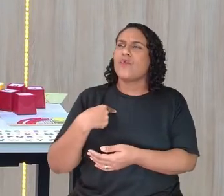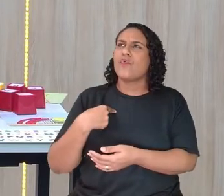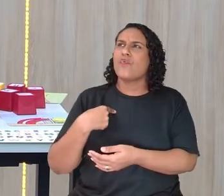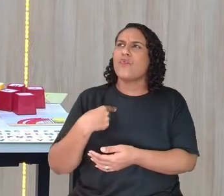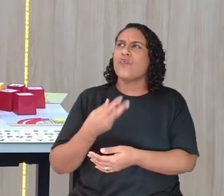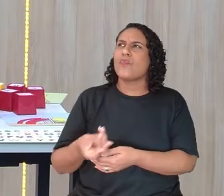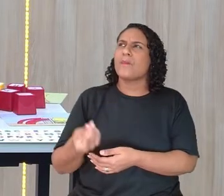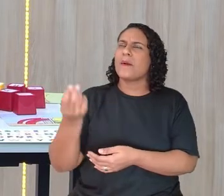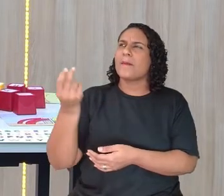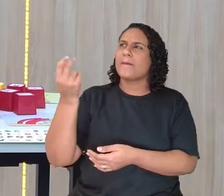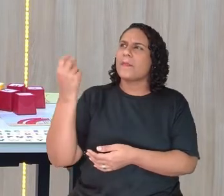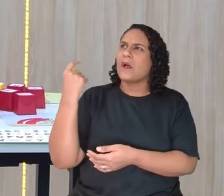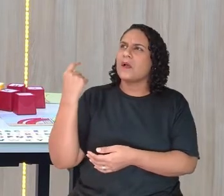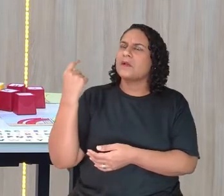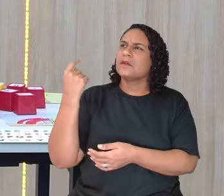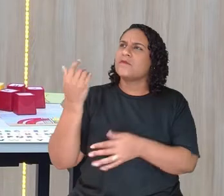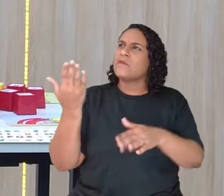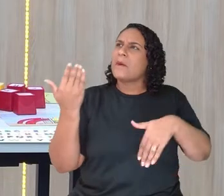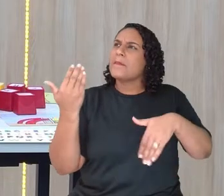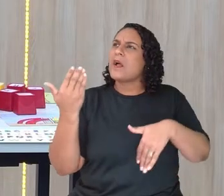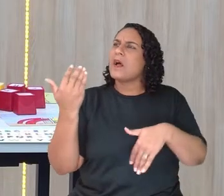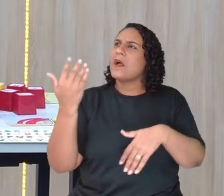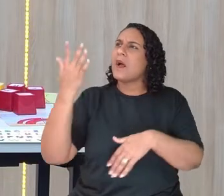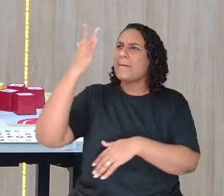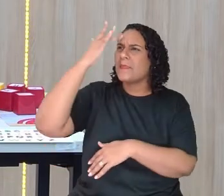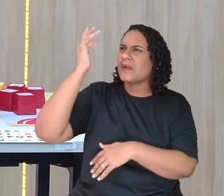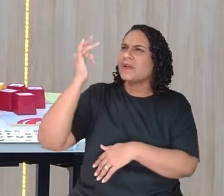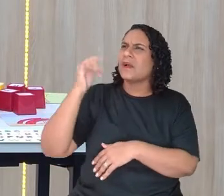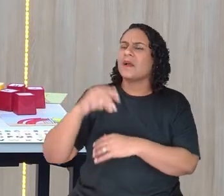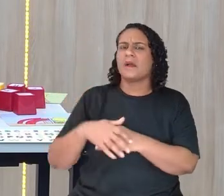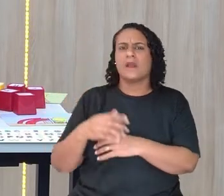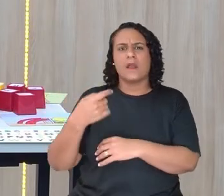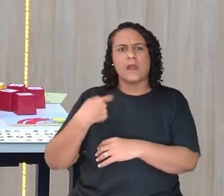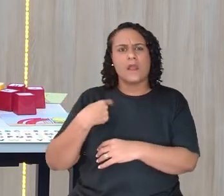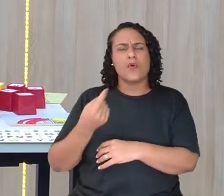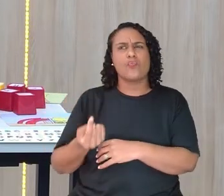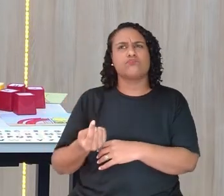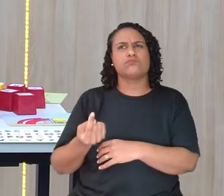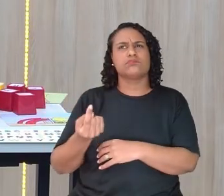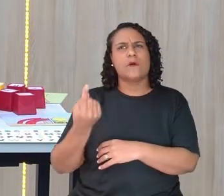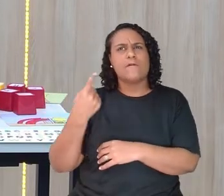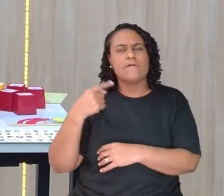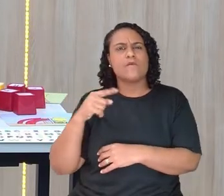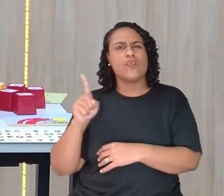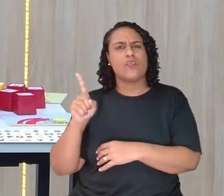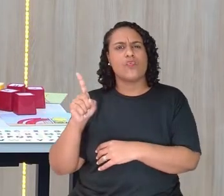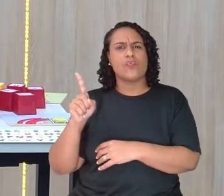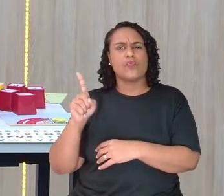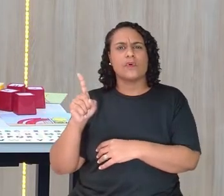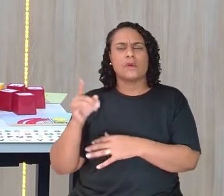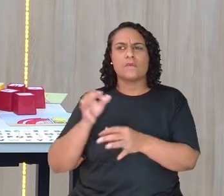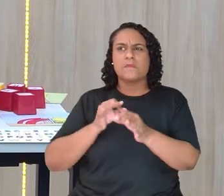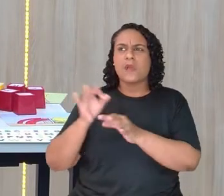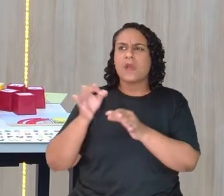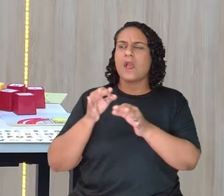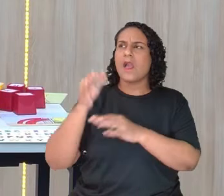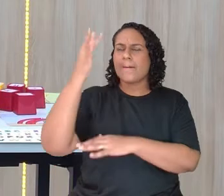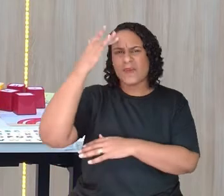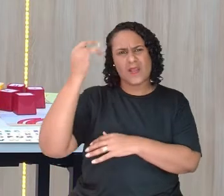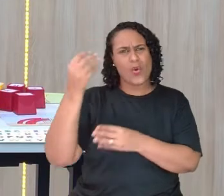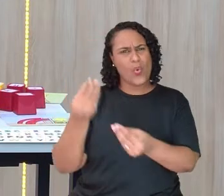Como amanhã? Sim, amanhã eu fui, eu brinquei. Então, assim, ela ainda está se